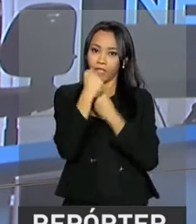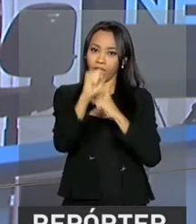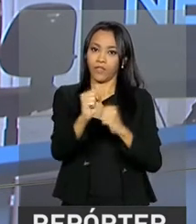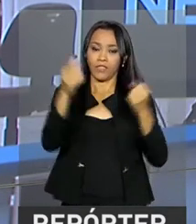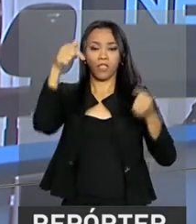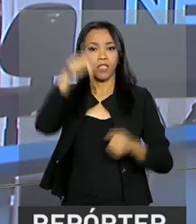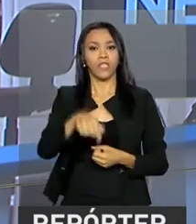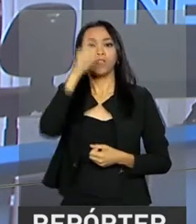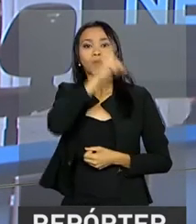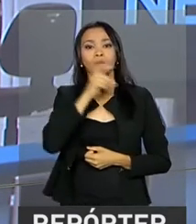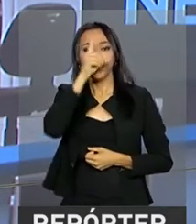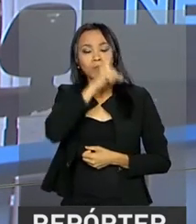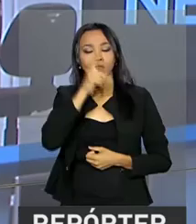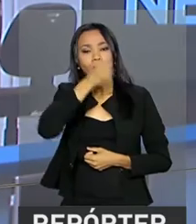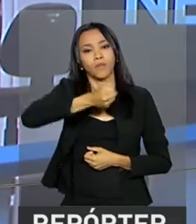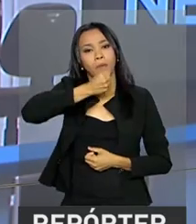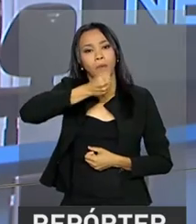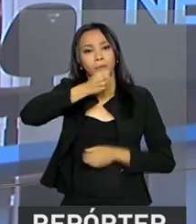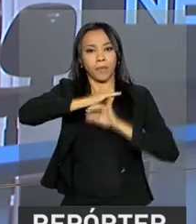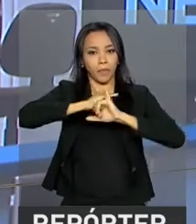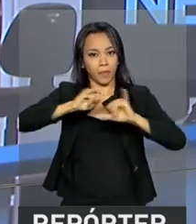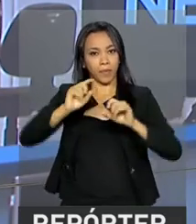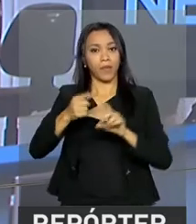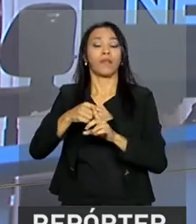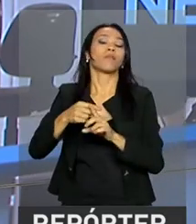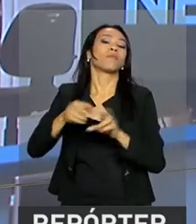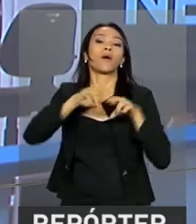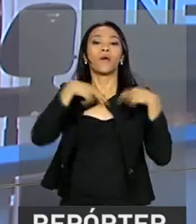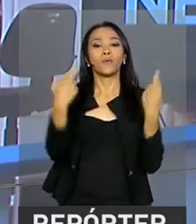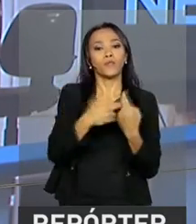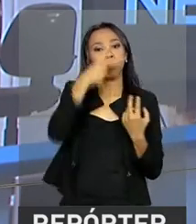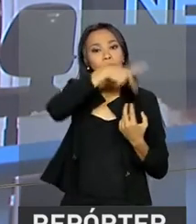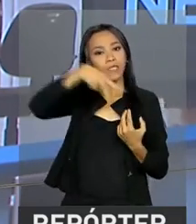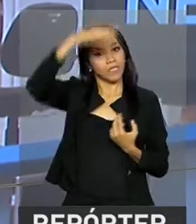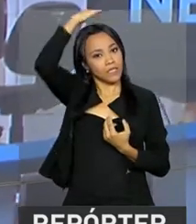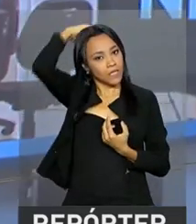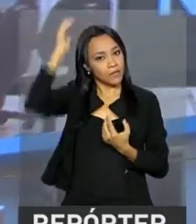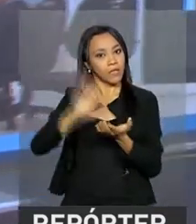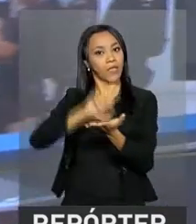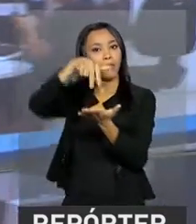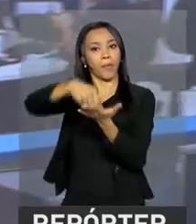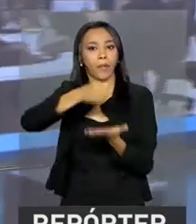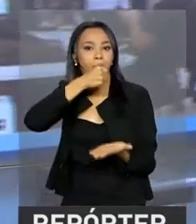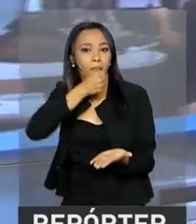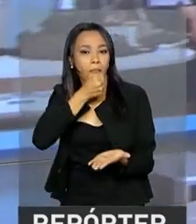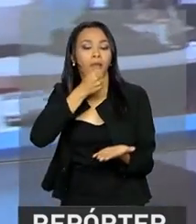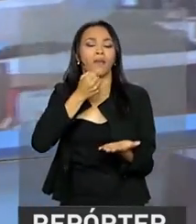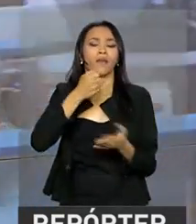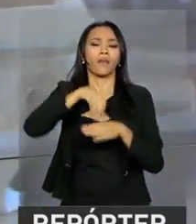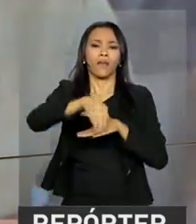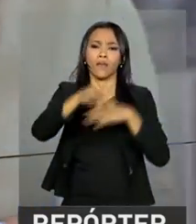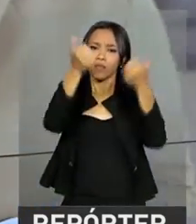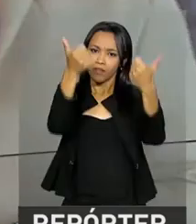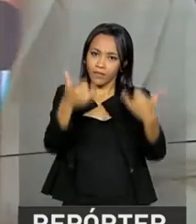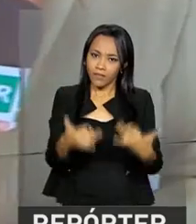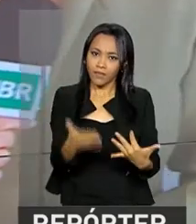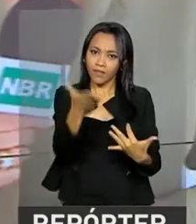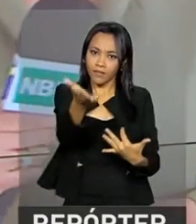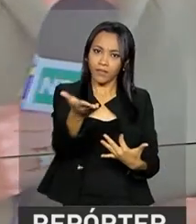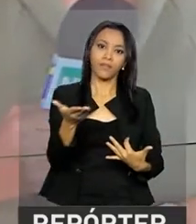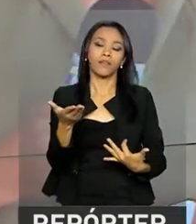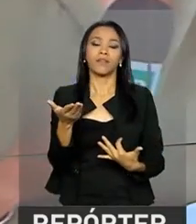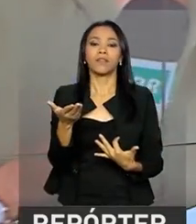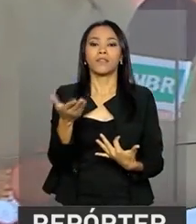domingo após reunião com o presidente michel temer no palácio do jaburu que em tese informações pra gente ao vivo